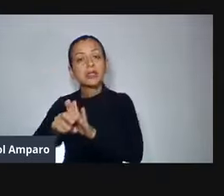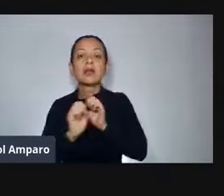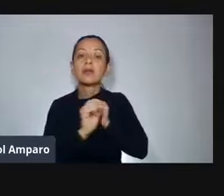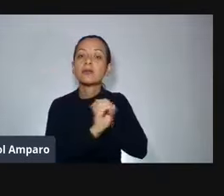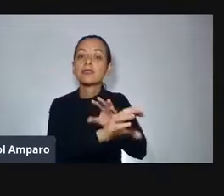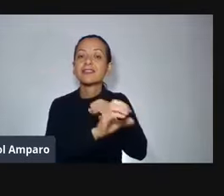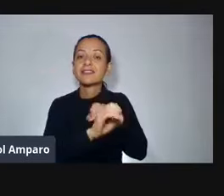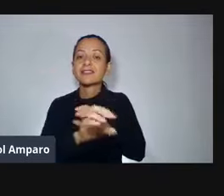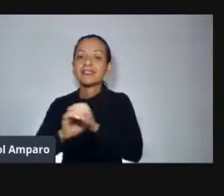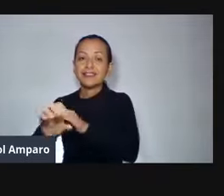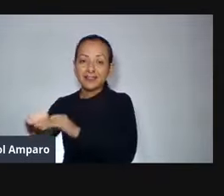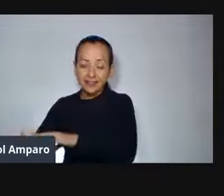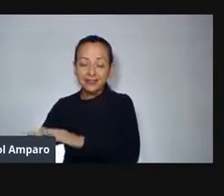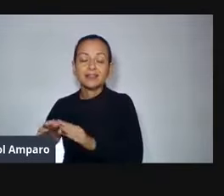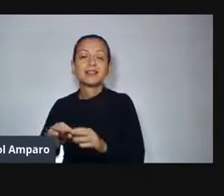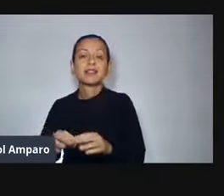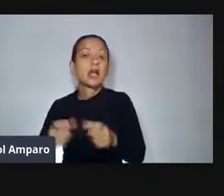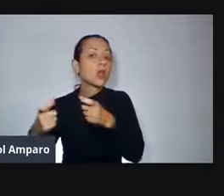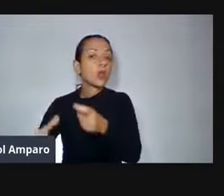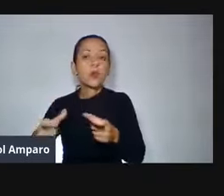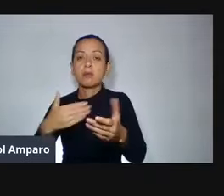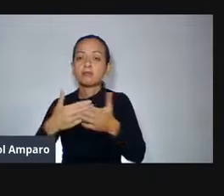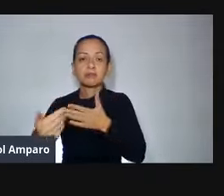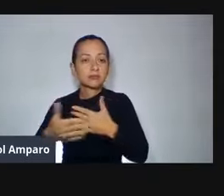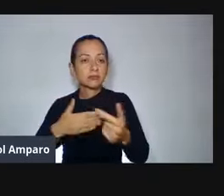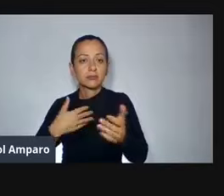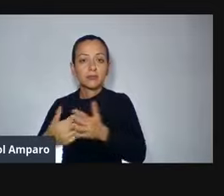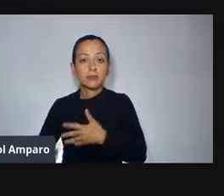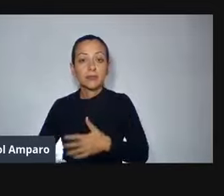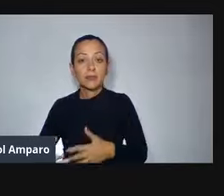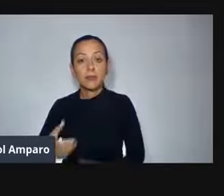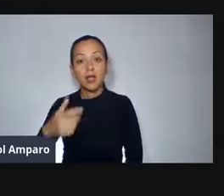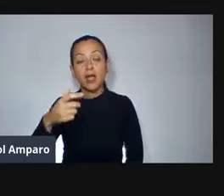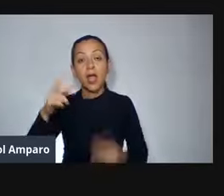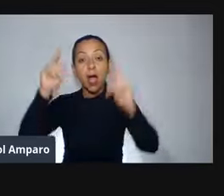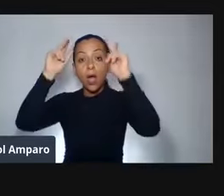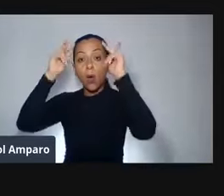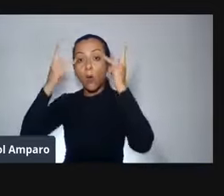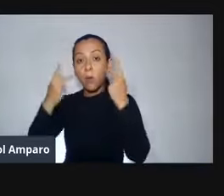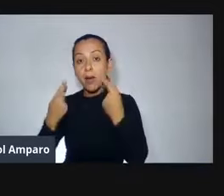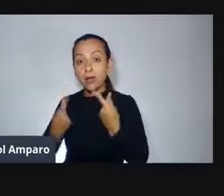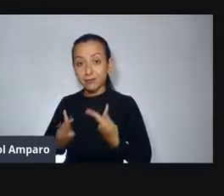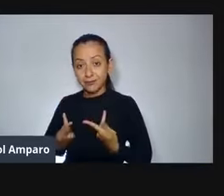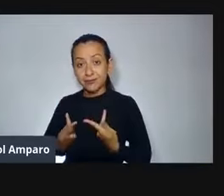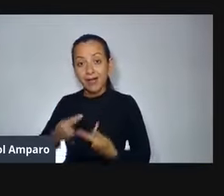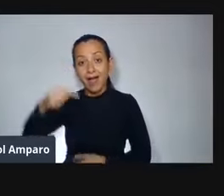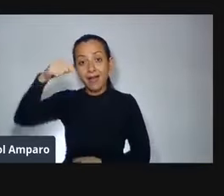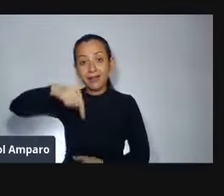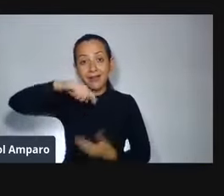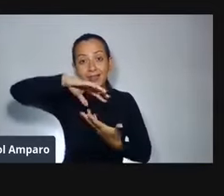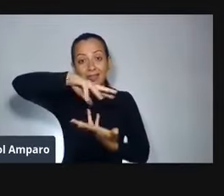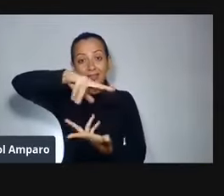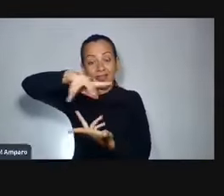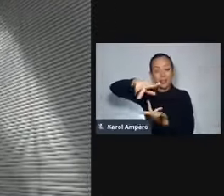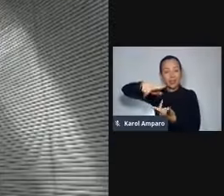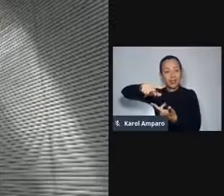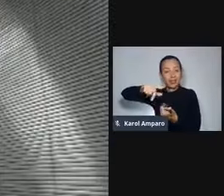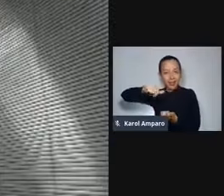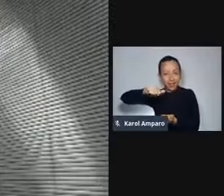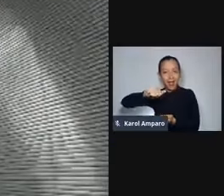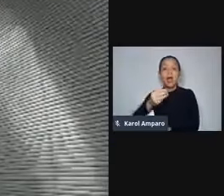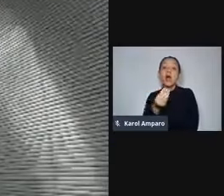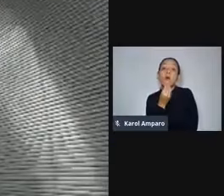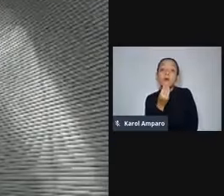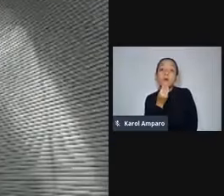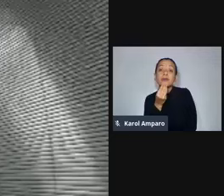aonde for, o ser humano está aqui nessa jornada terrena para um aprendizado até